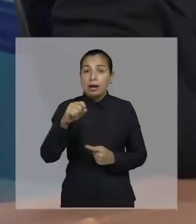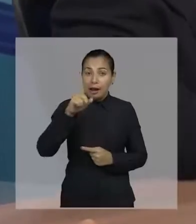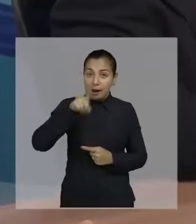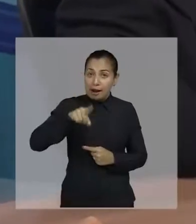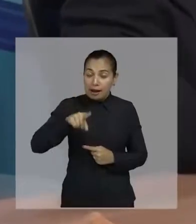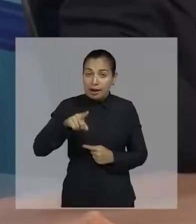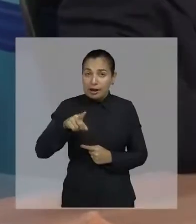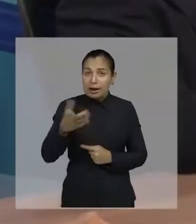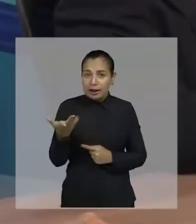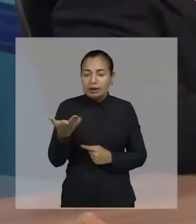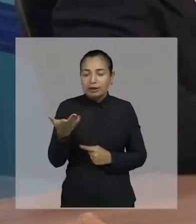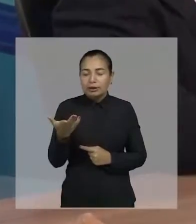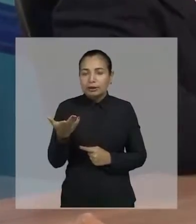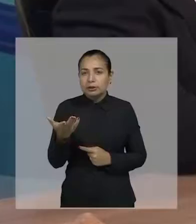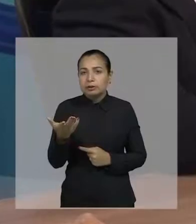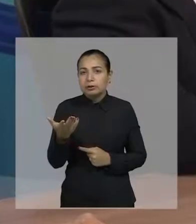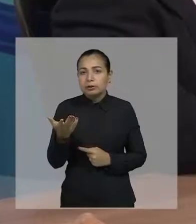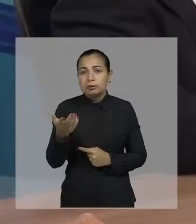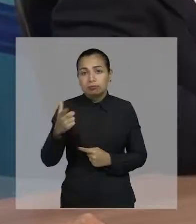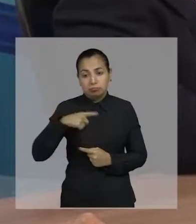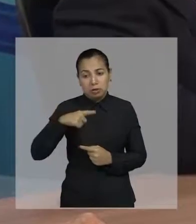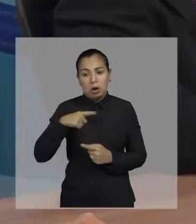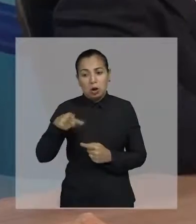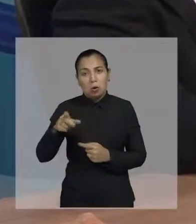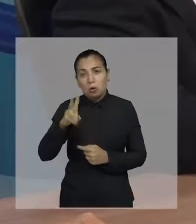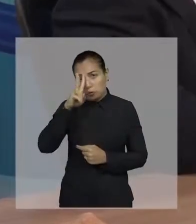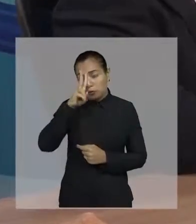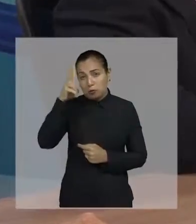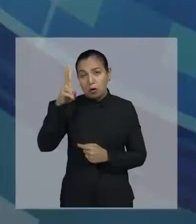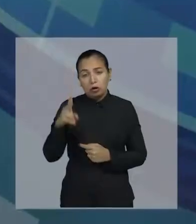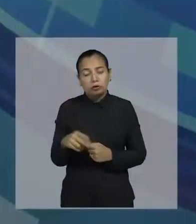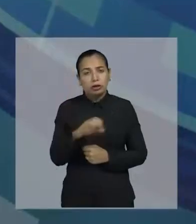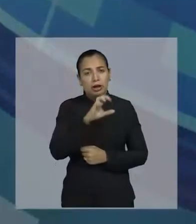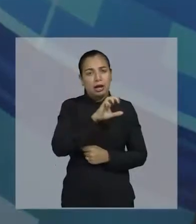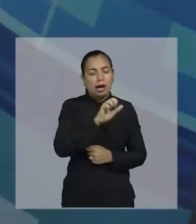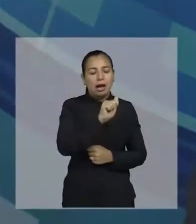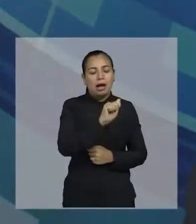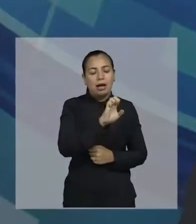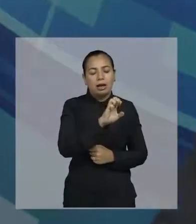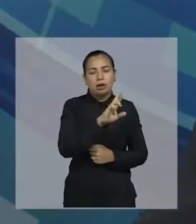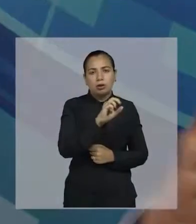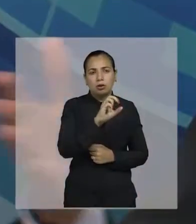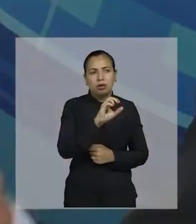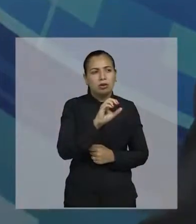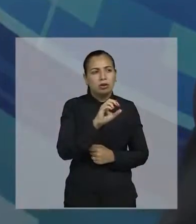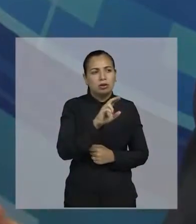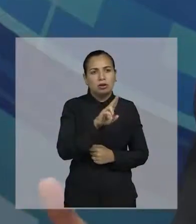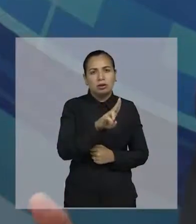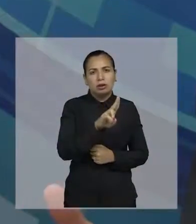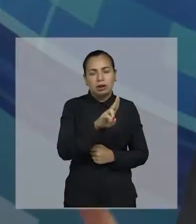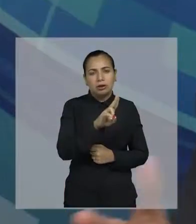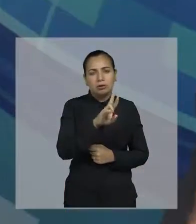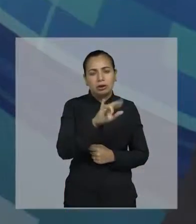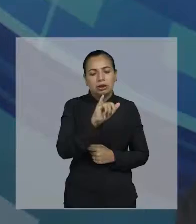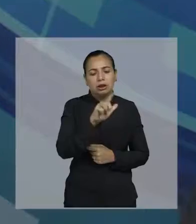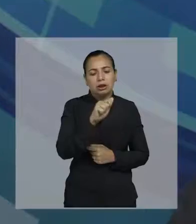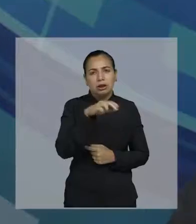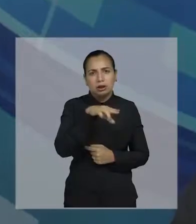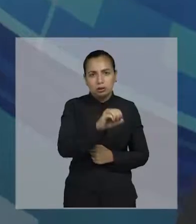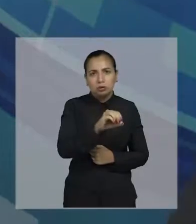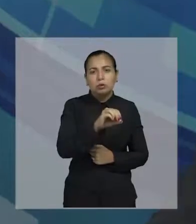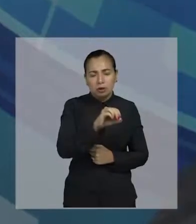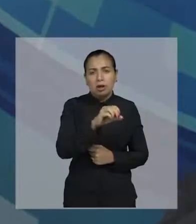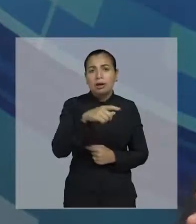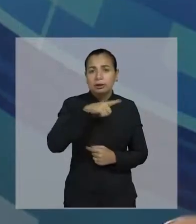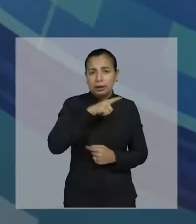então MDB, que era uma potência, e Aureliano Chaves com o PDS, que era a segunda potência. E os